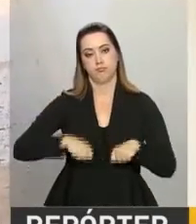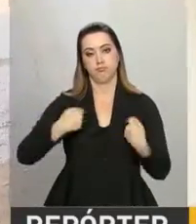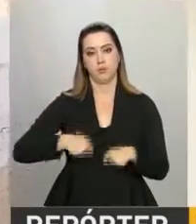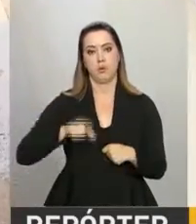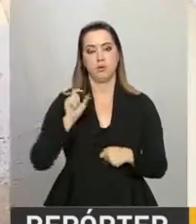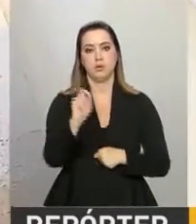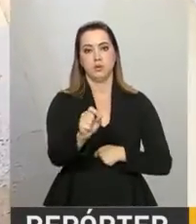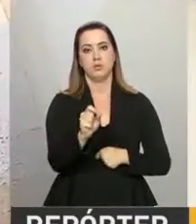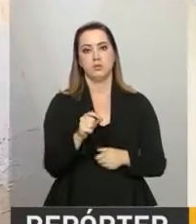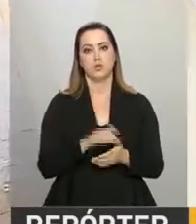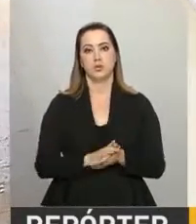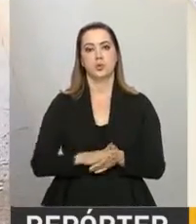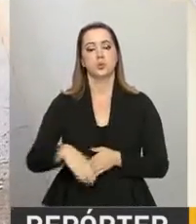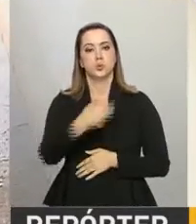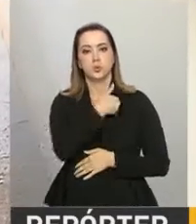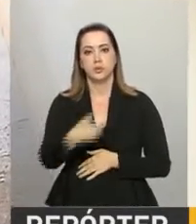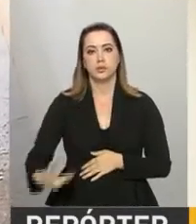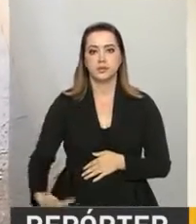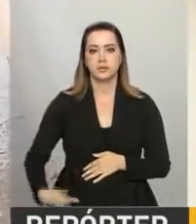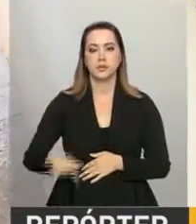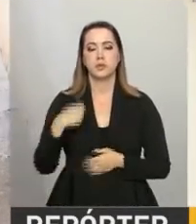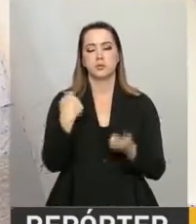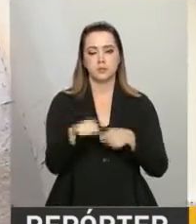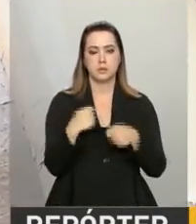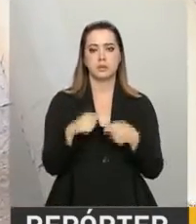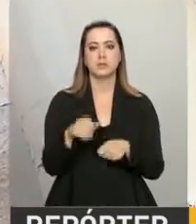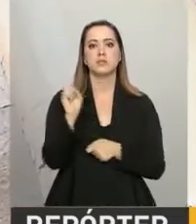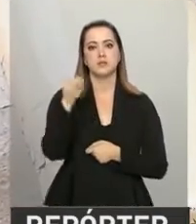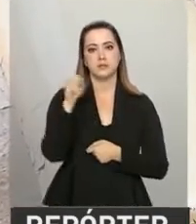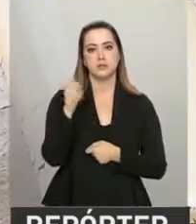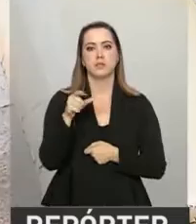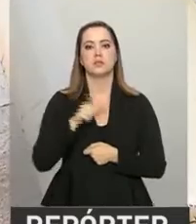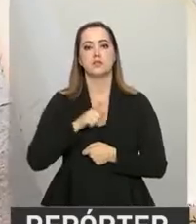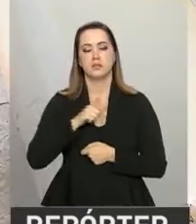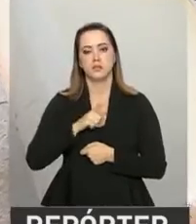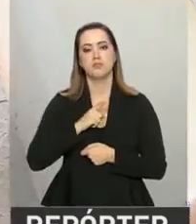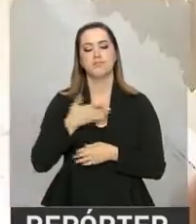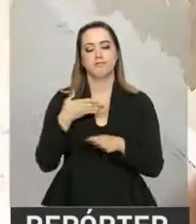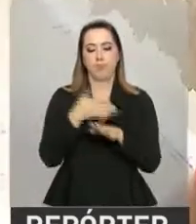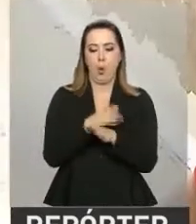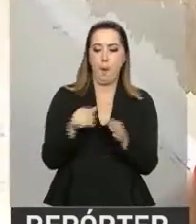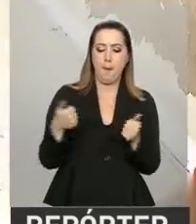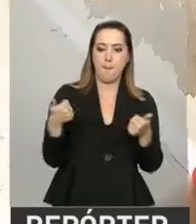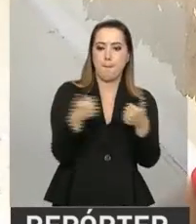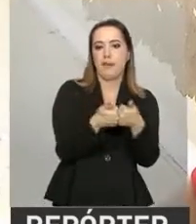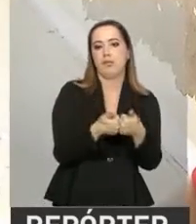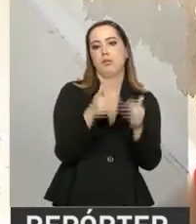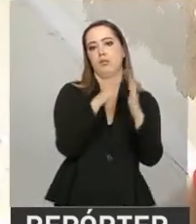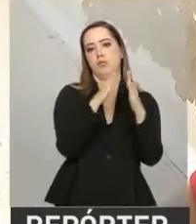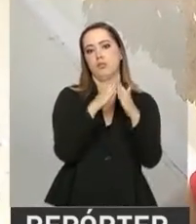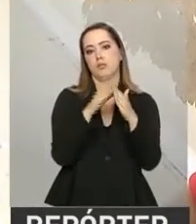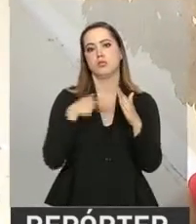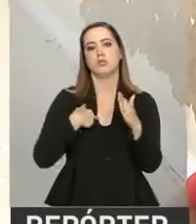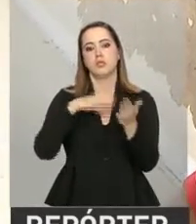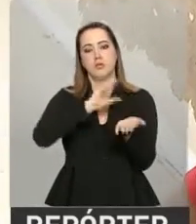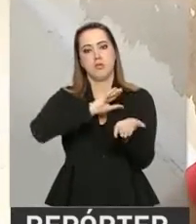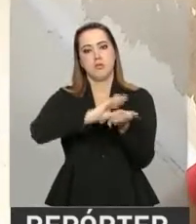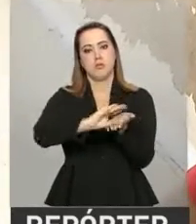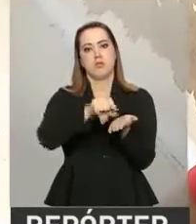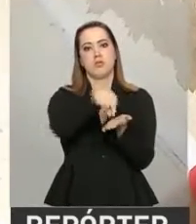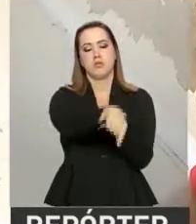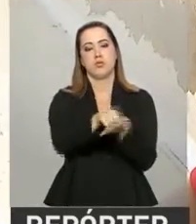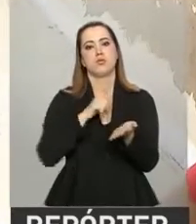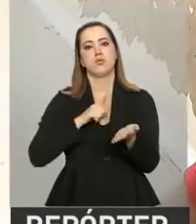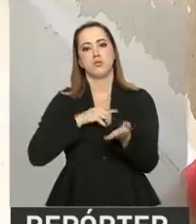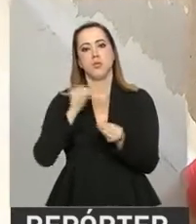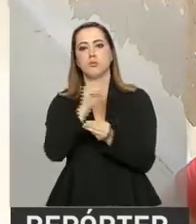sistema do Governo a gente precisa sim peça disponibilidade perto de casa né parei com investimento correto a